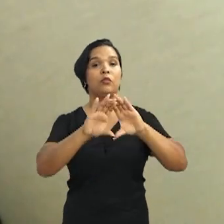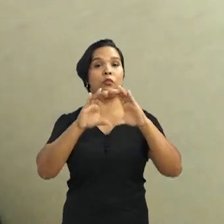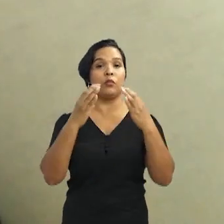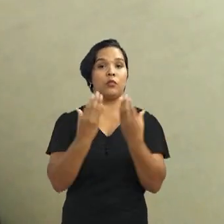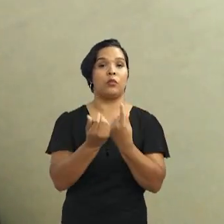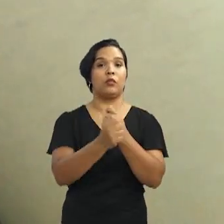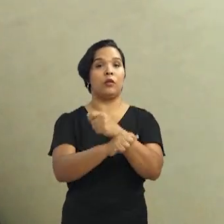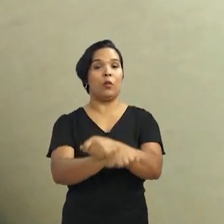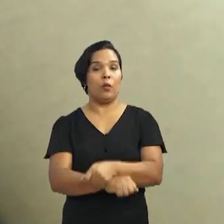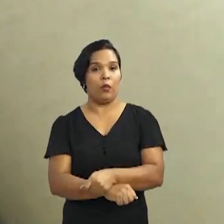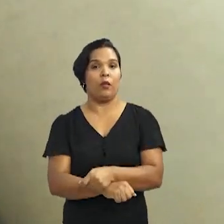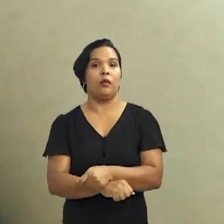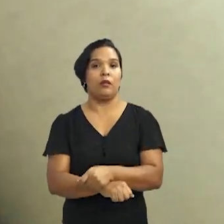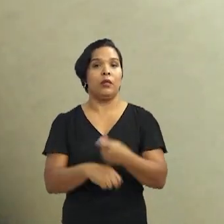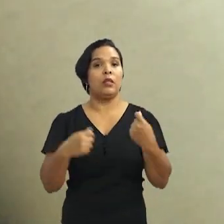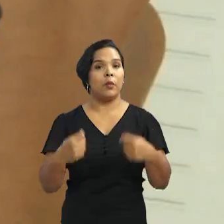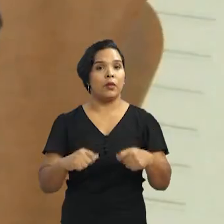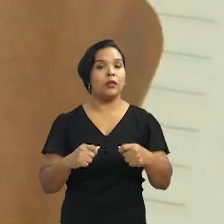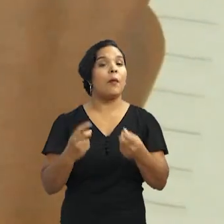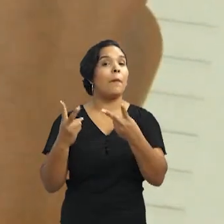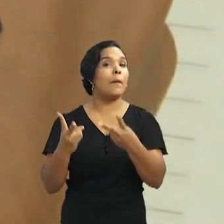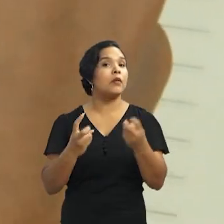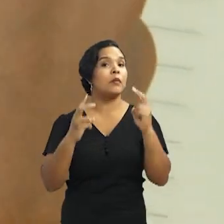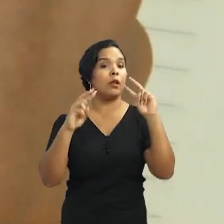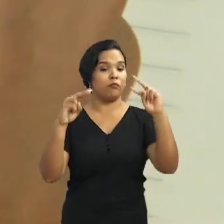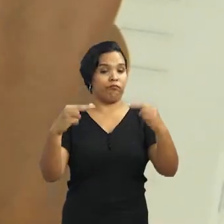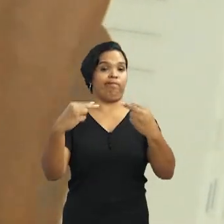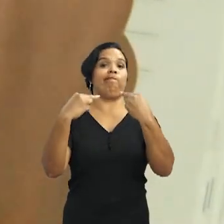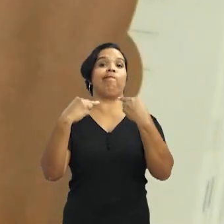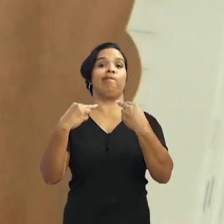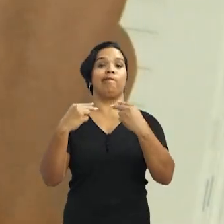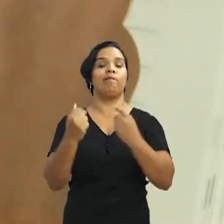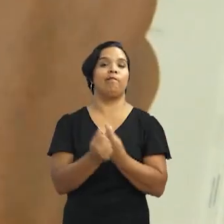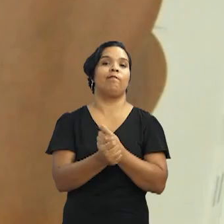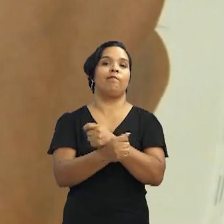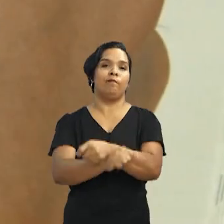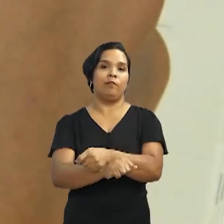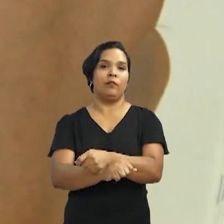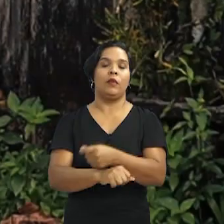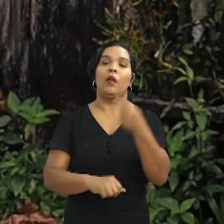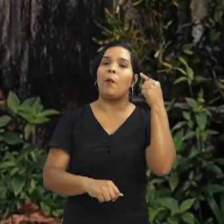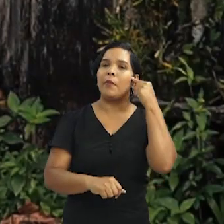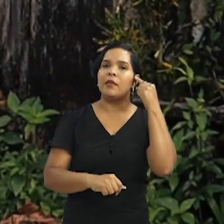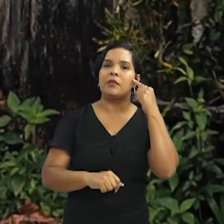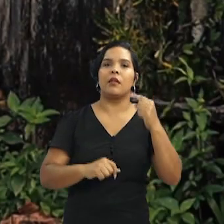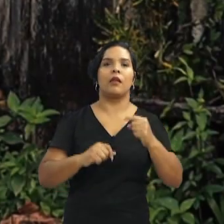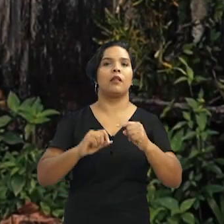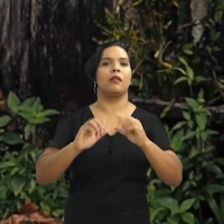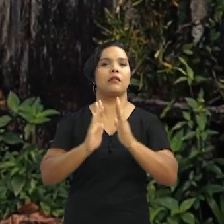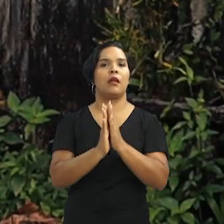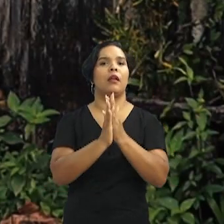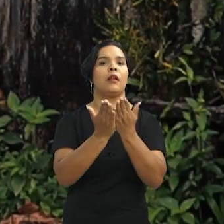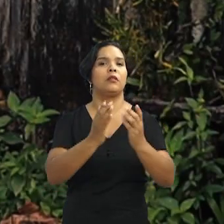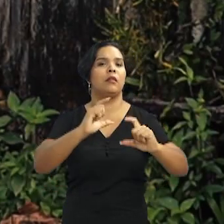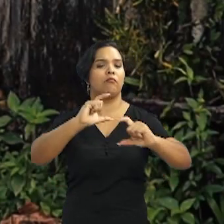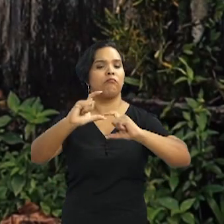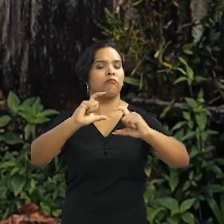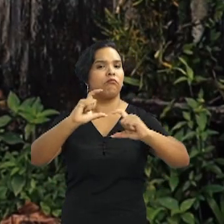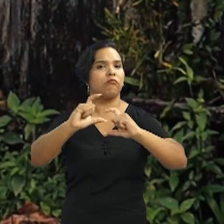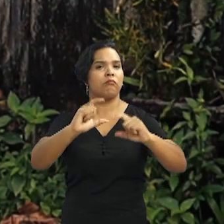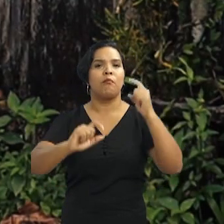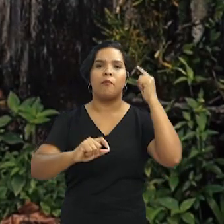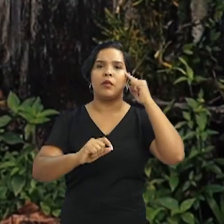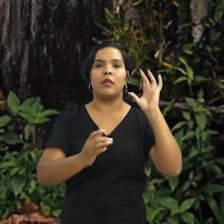quilombola, ela está dentro de um contexto quilombola, ela está dentro de um território quilombola e ela tem que se perceber enquanto tal. E pensei nessa